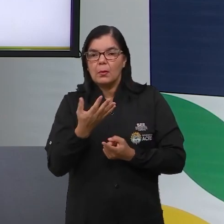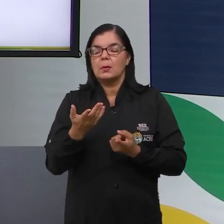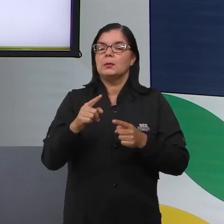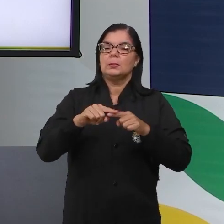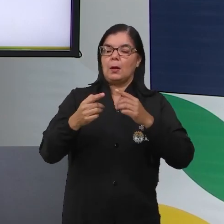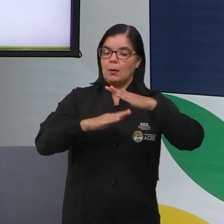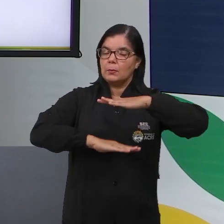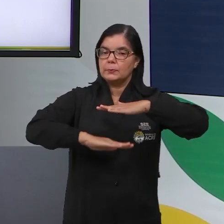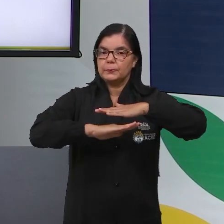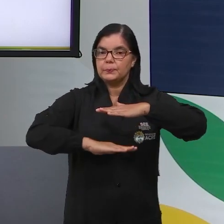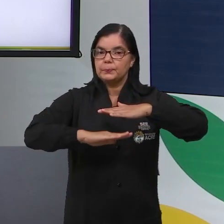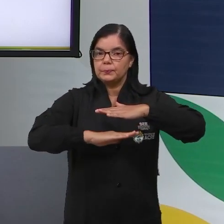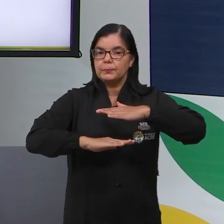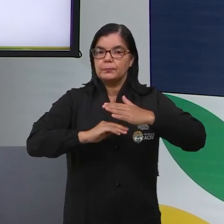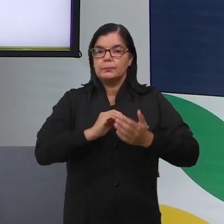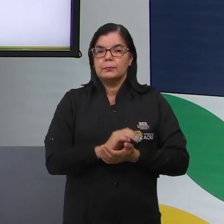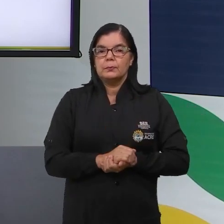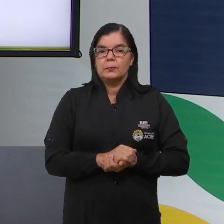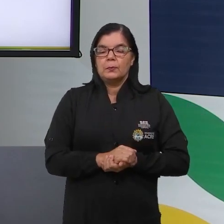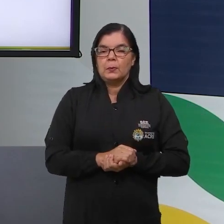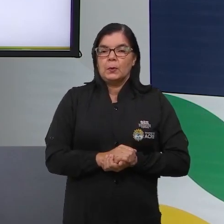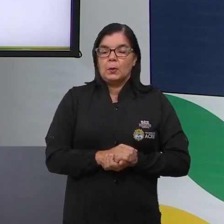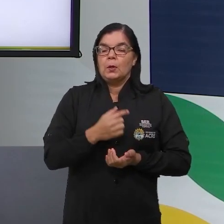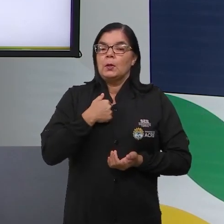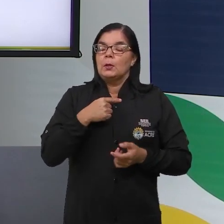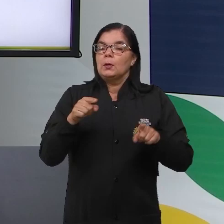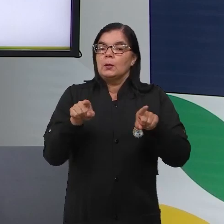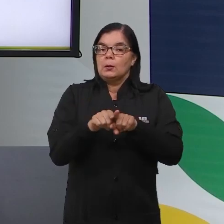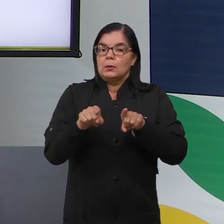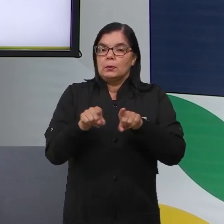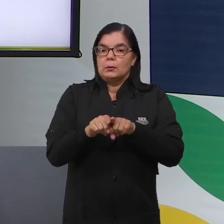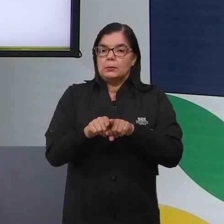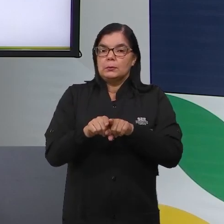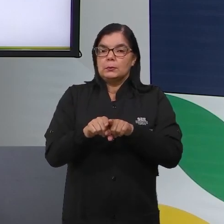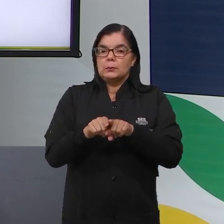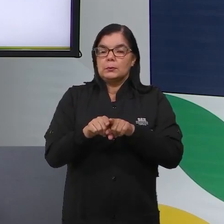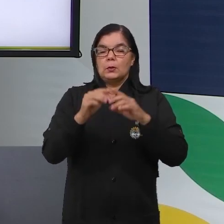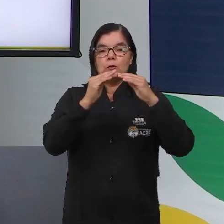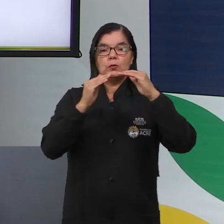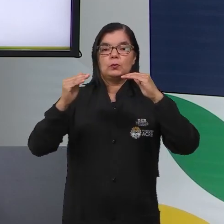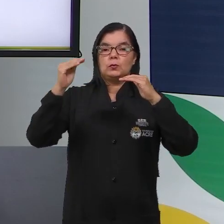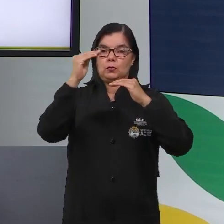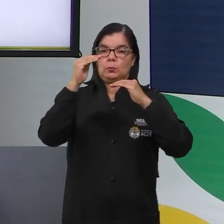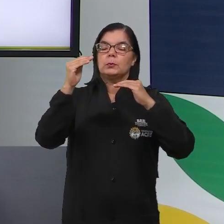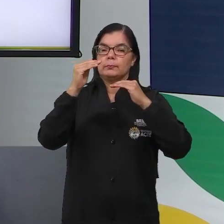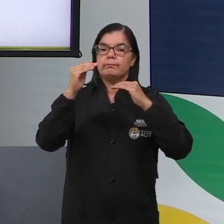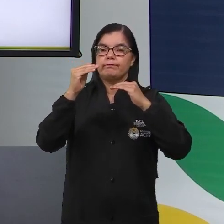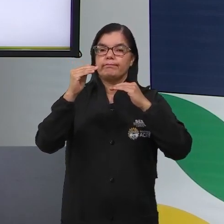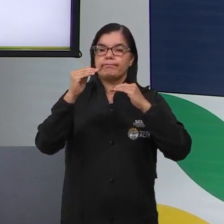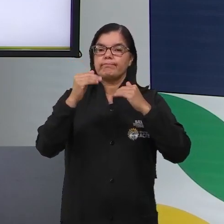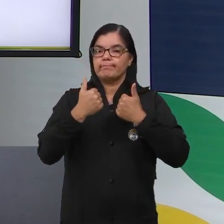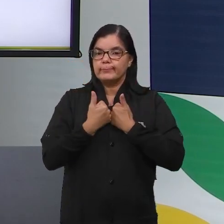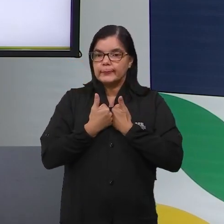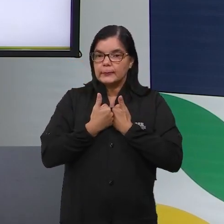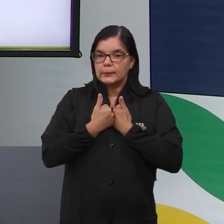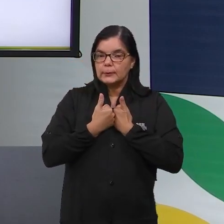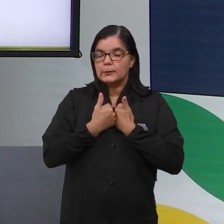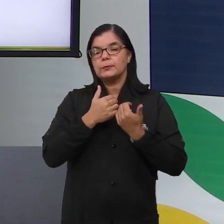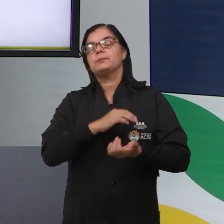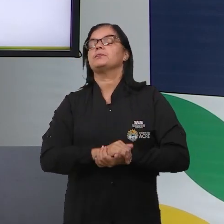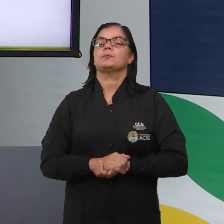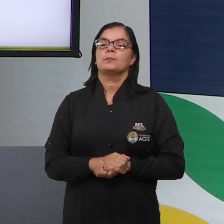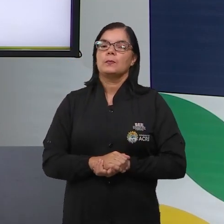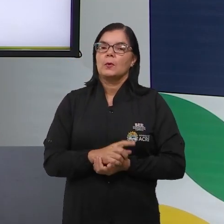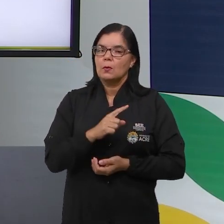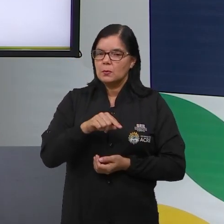nem inferiorizar, e nem se colocar como superior, hegemônica. Tranquilo?